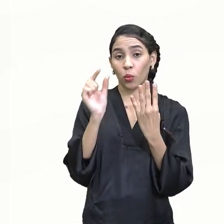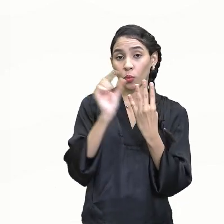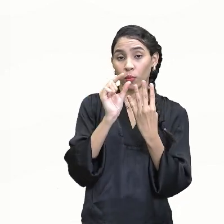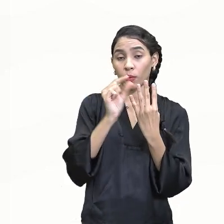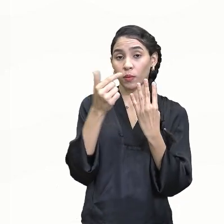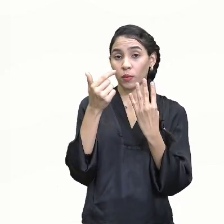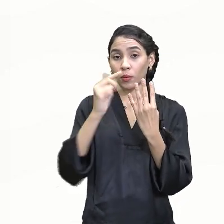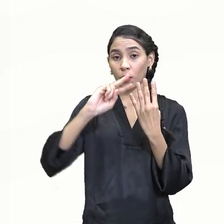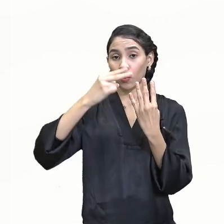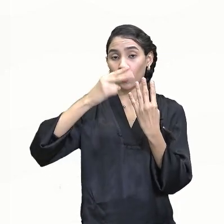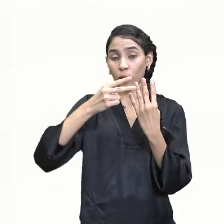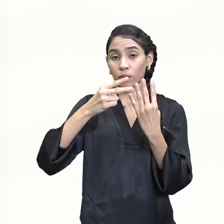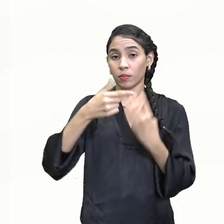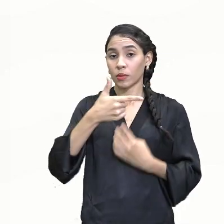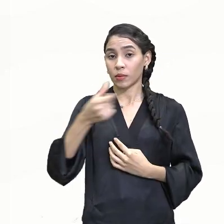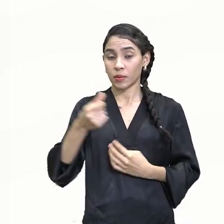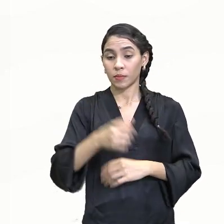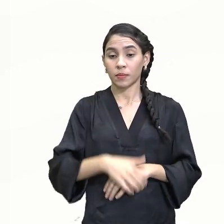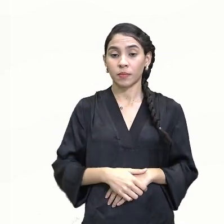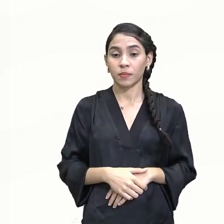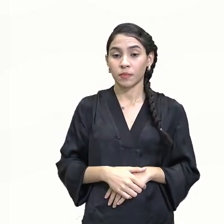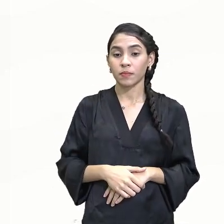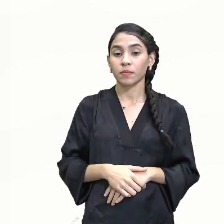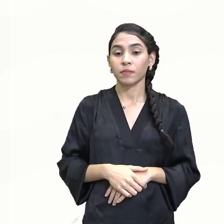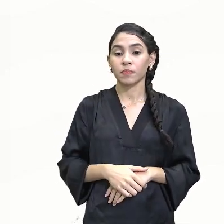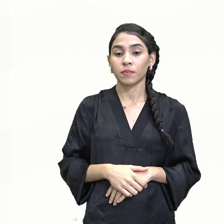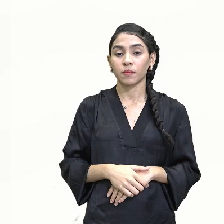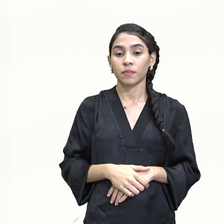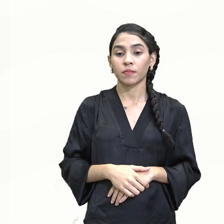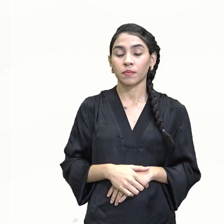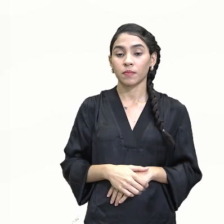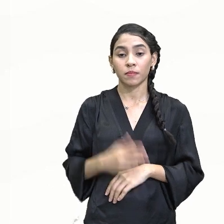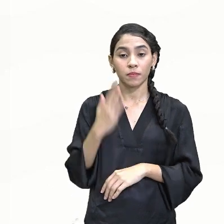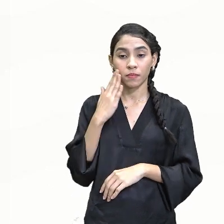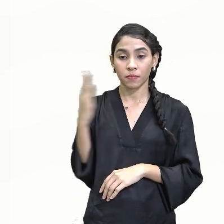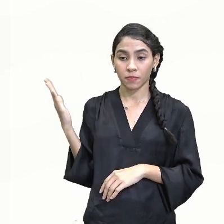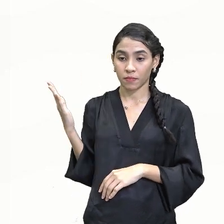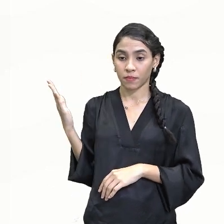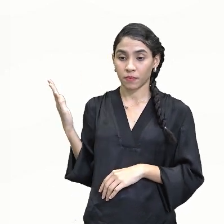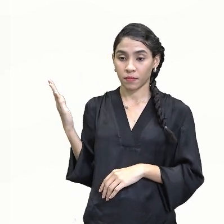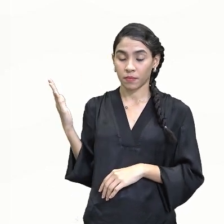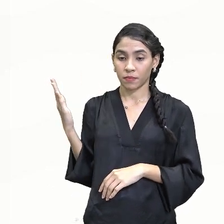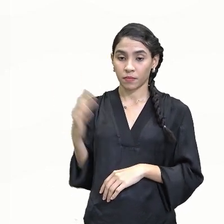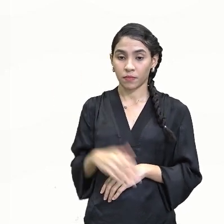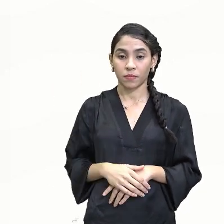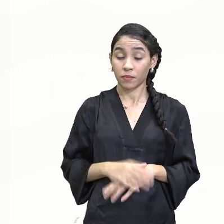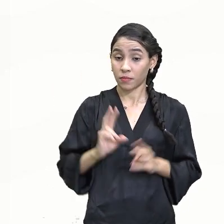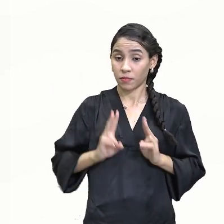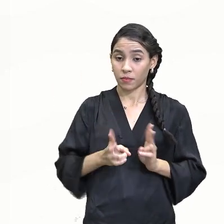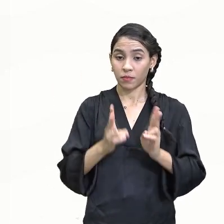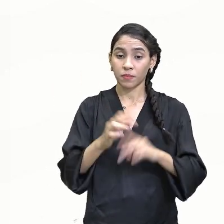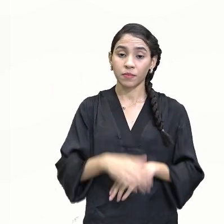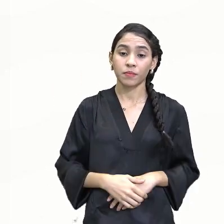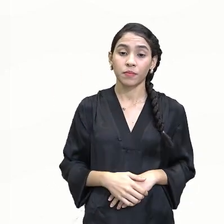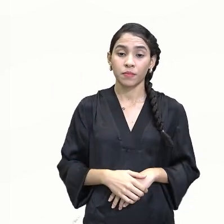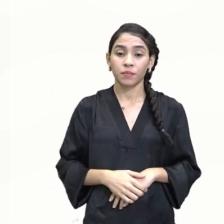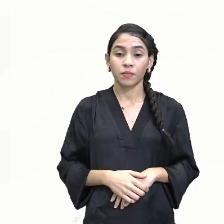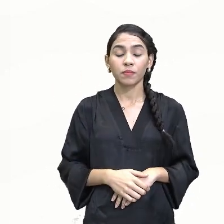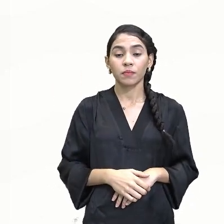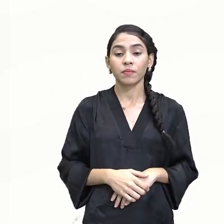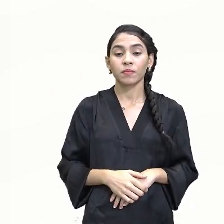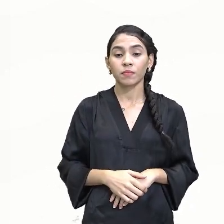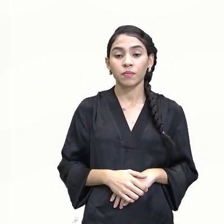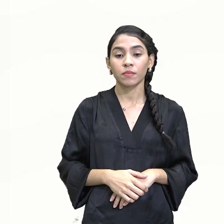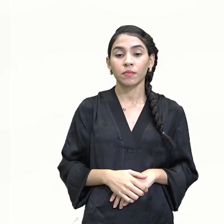log 16 na base 4, isso é igual a 2. Continuando, nós temos agora o